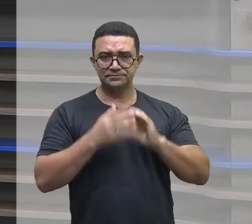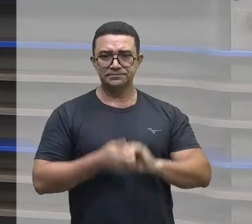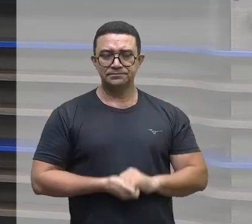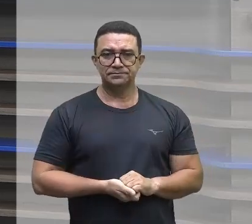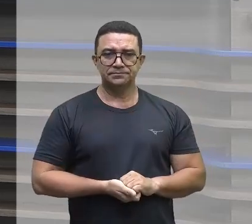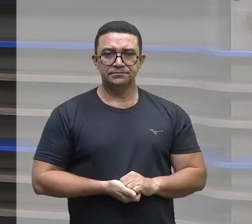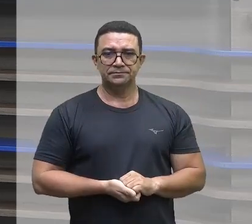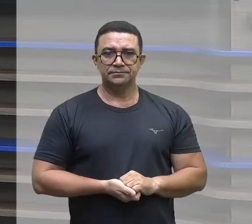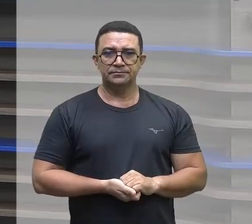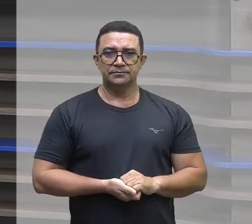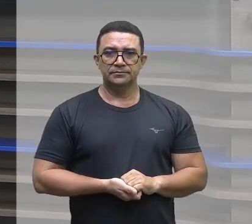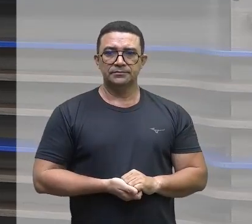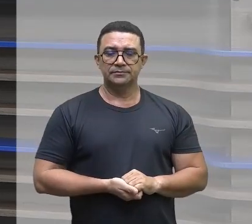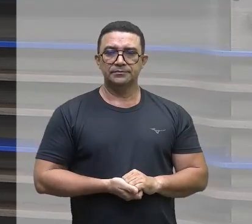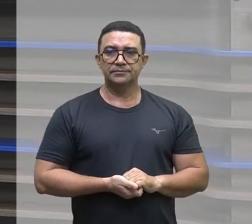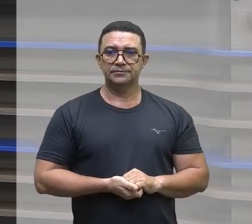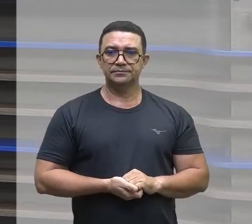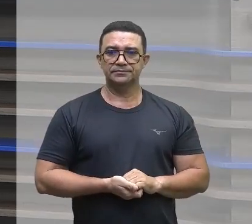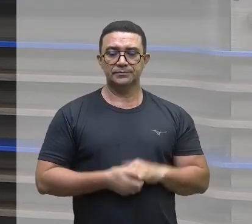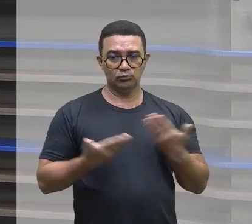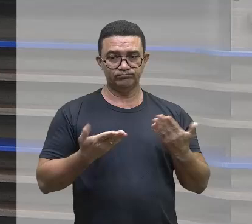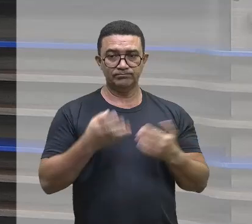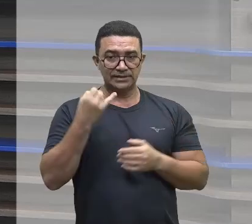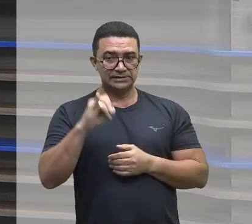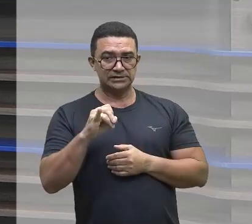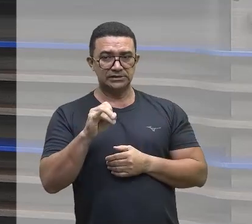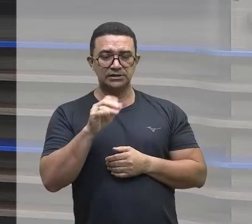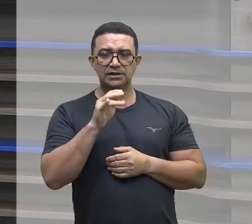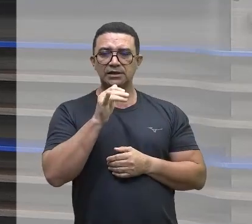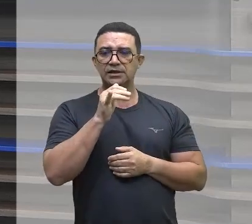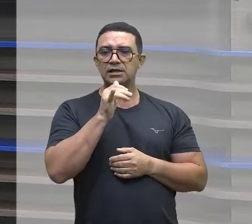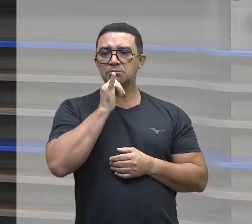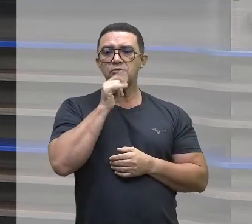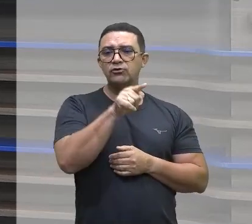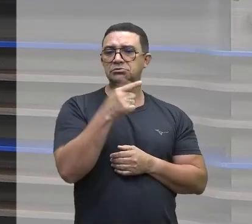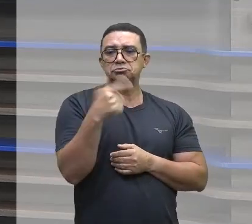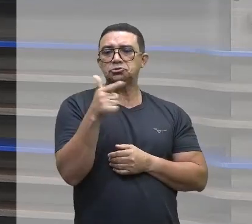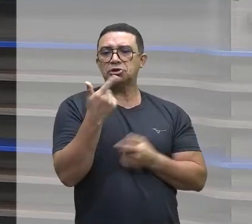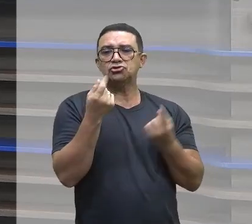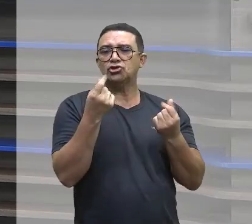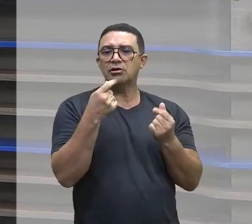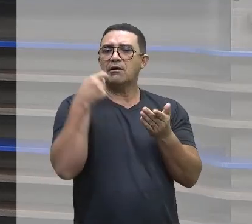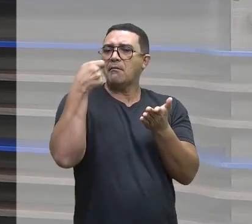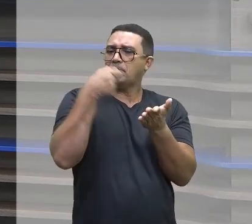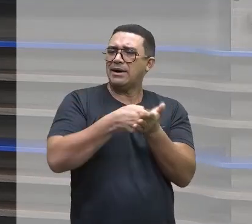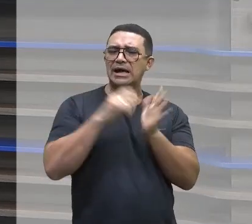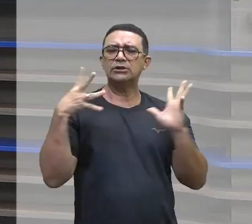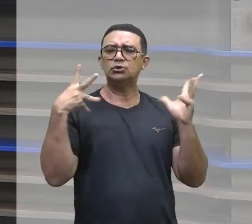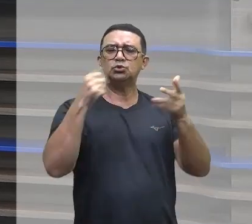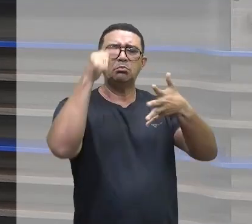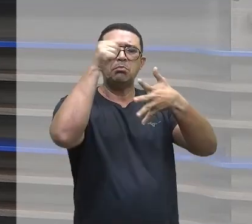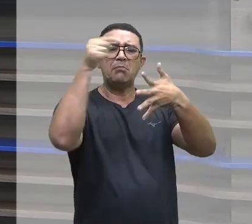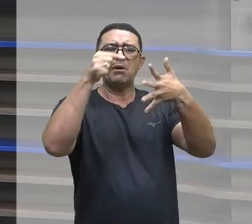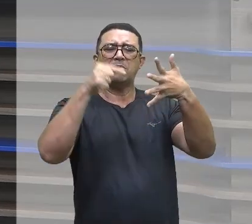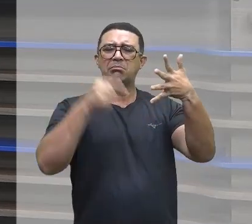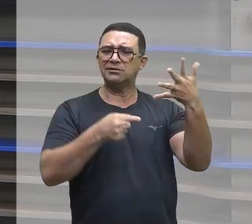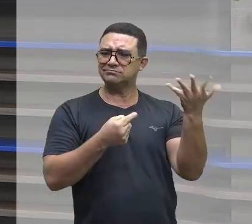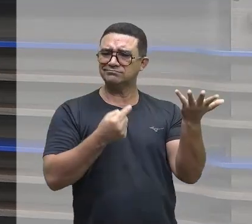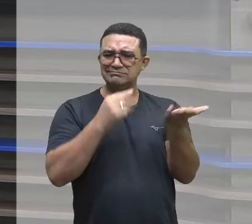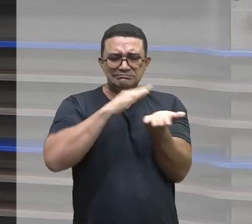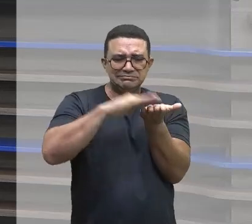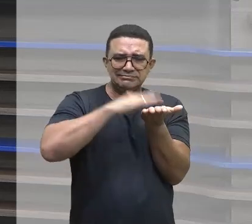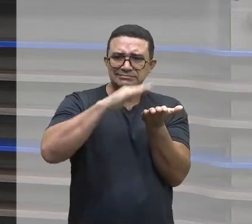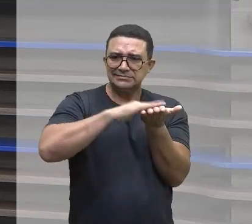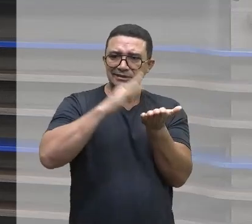orçamento. Porque o que vai acontecer? Se você não tem dinheiro suficiente para pagar todas essas despesas, você vai ficar